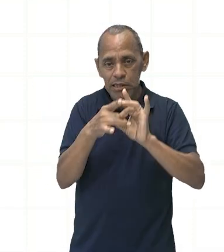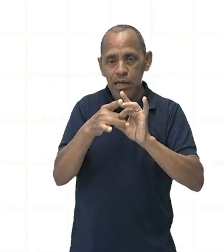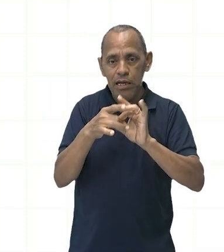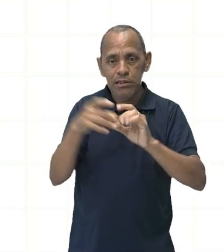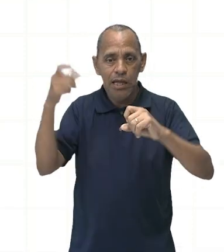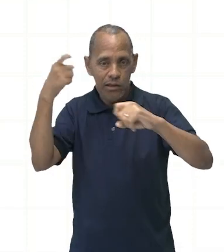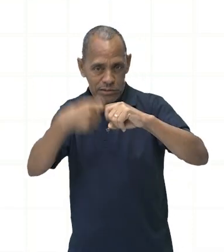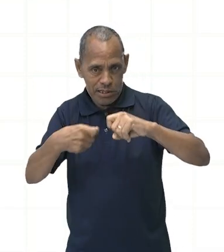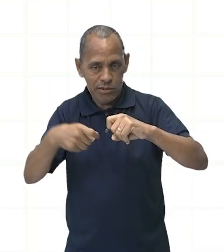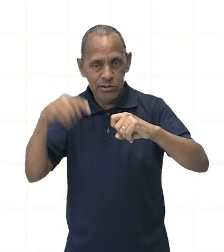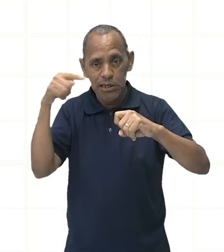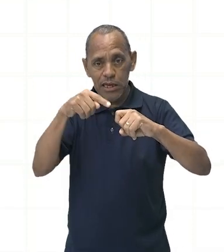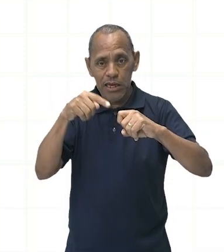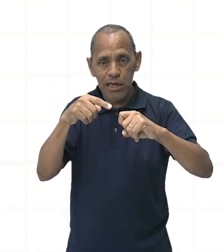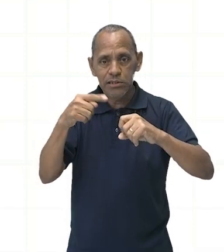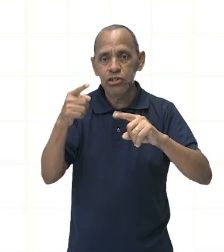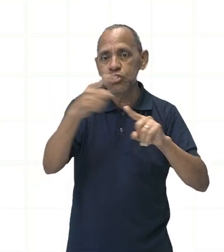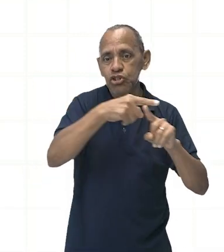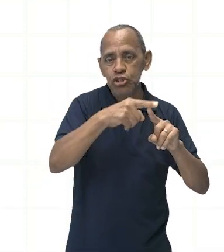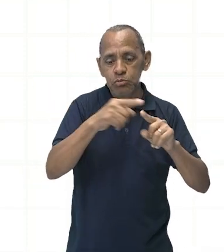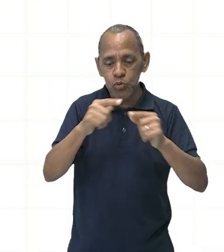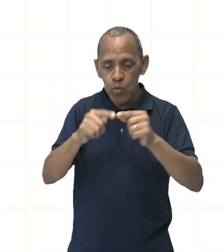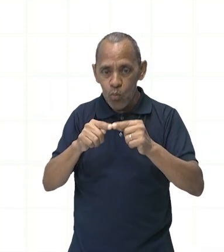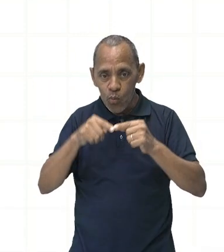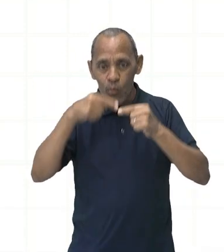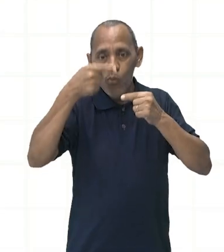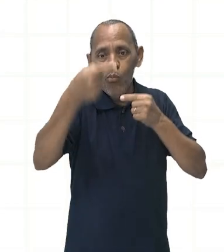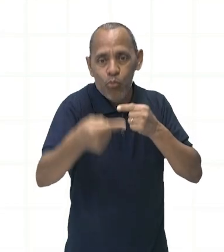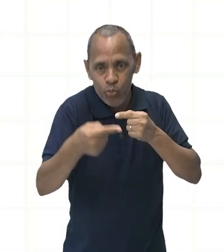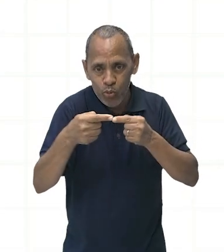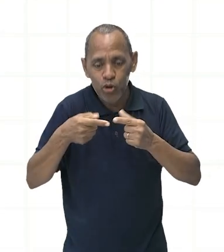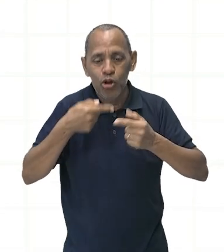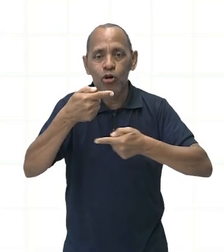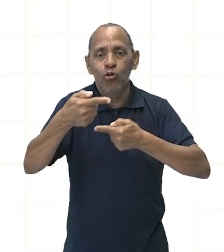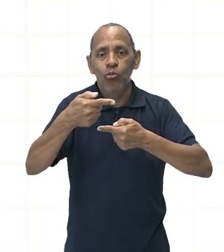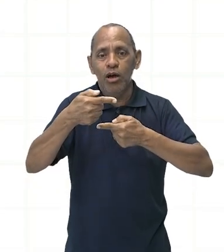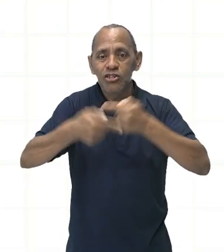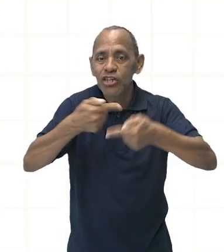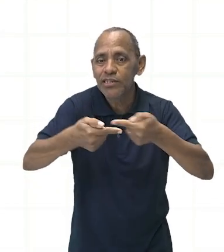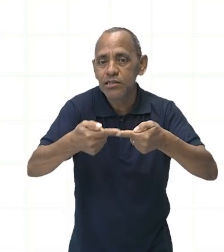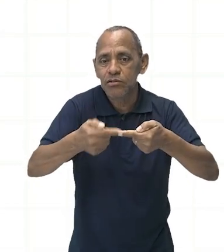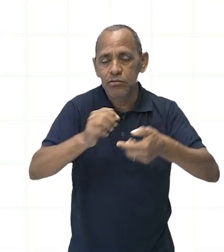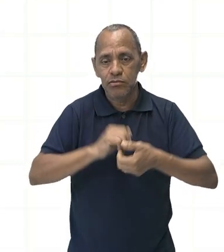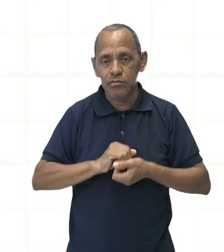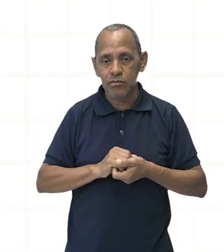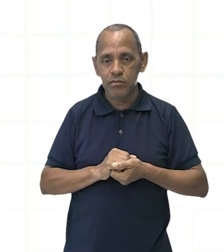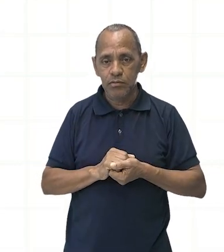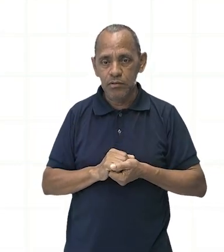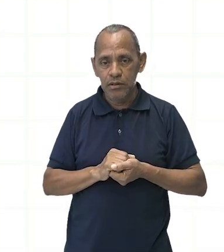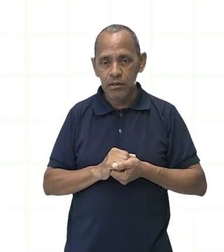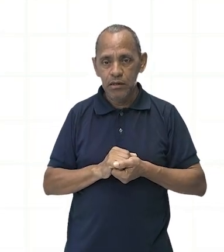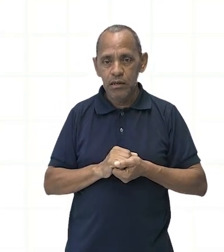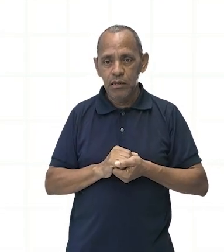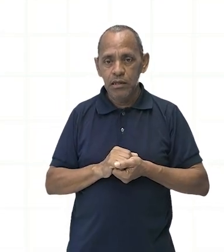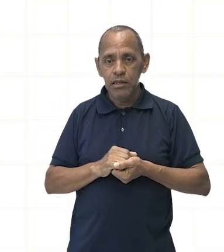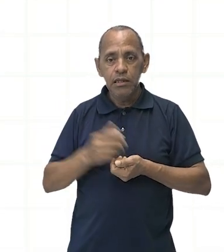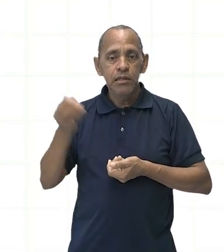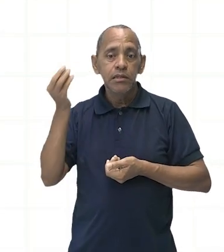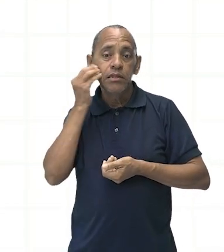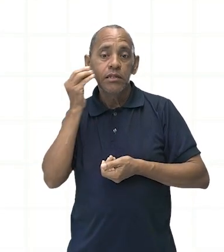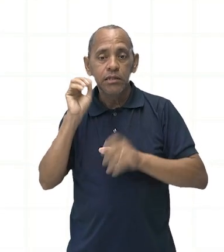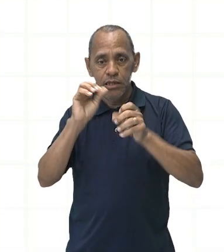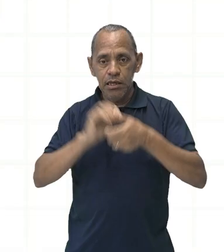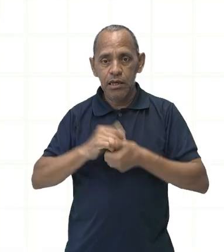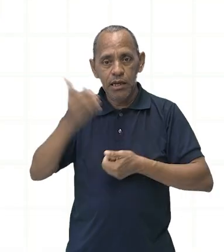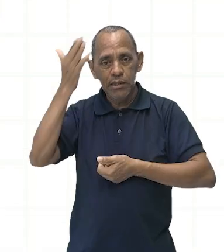sexo, é que essa herança ela vai pular uma geração. Então, quando a gente avalia um heredograma, tentando entender se